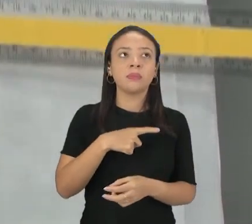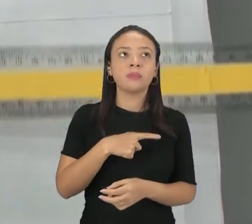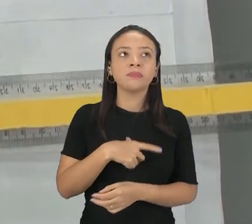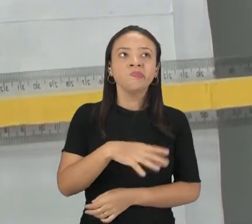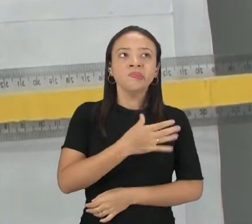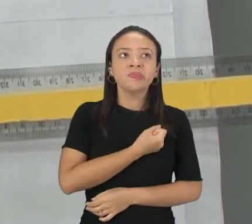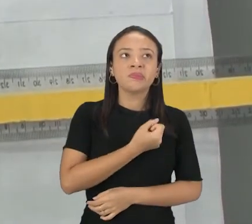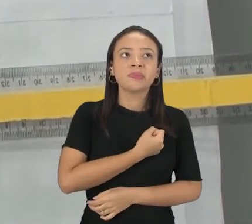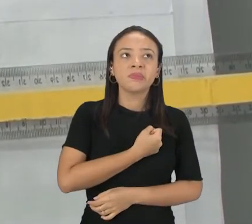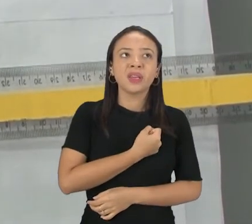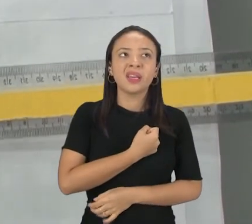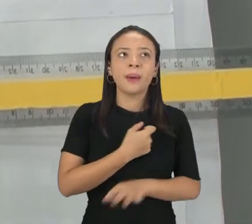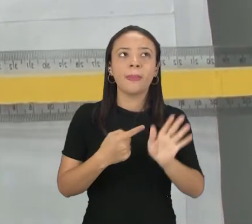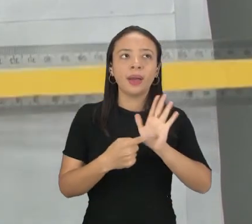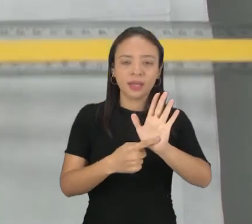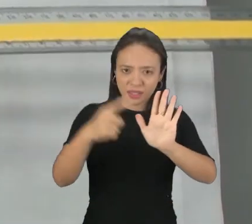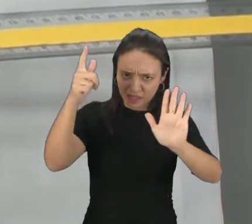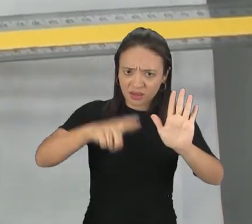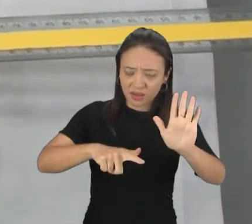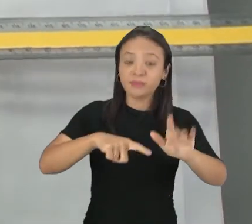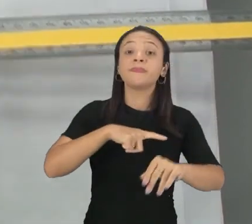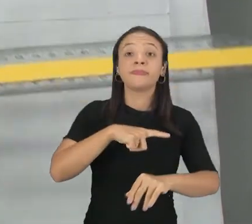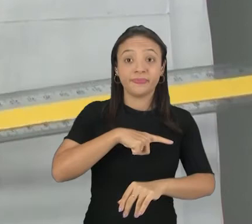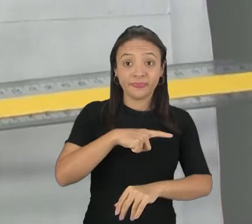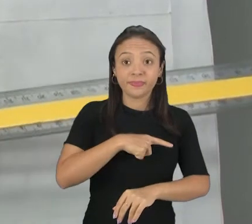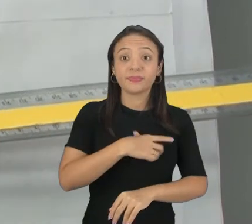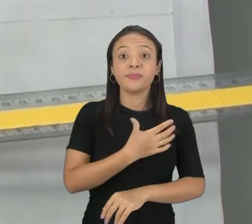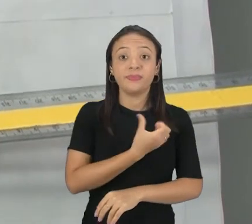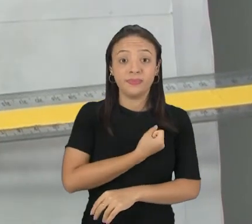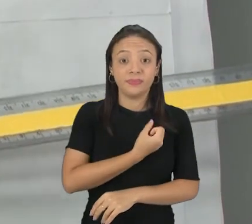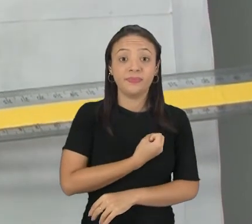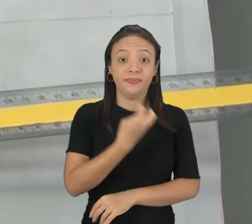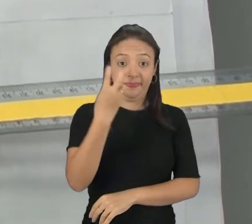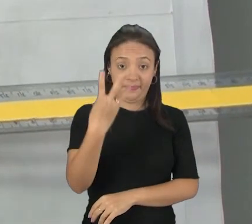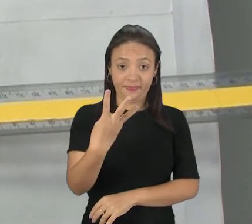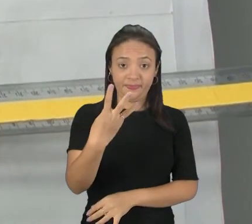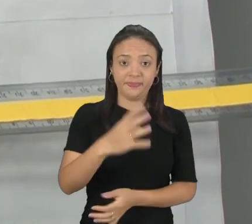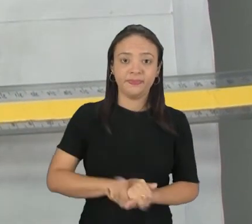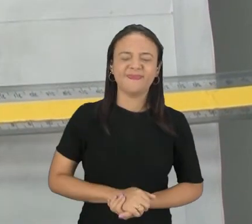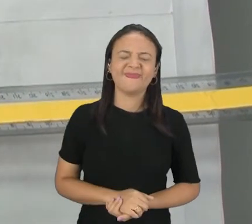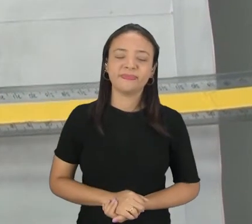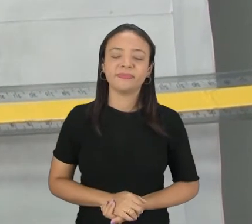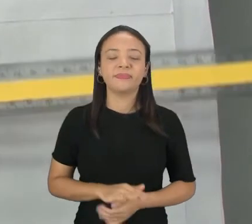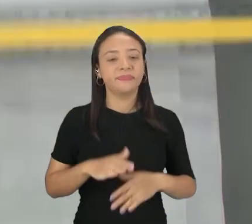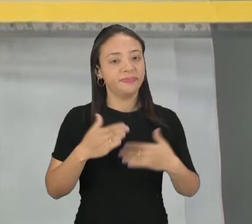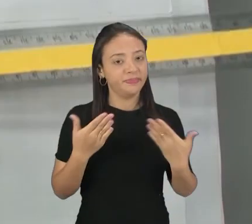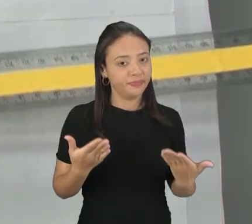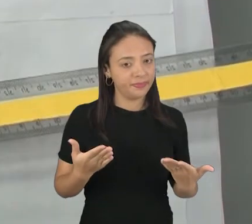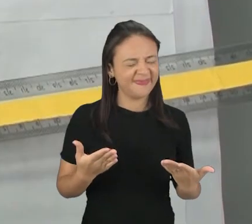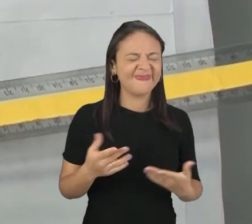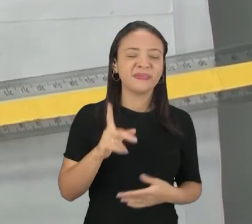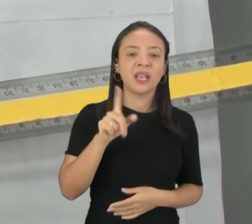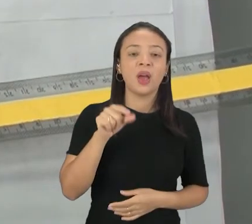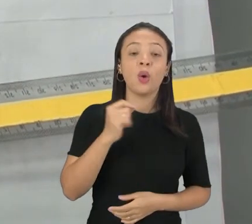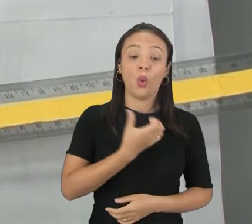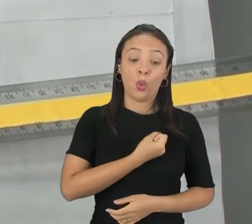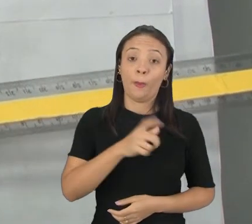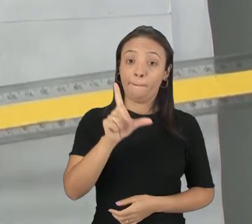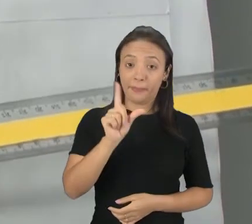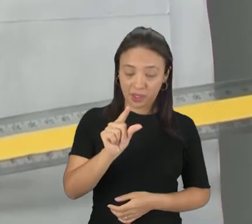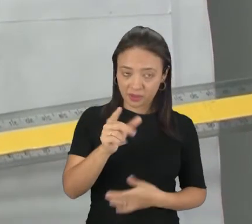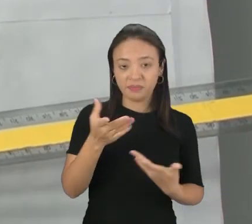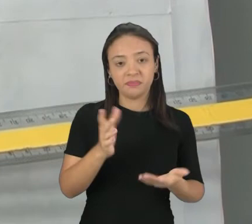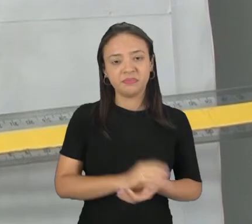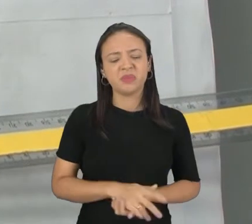algum número que se repete mais de uma vez temos sim ok Três e três então nós TV e ele é o menor número